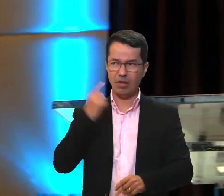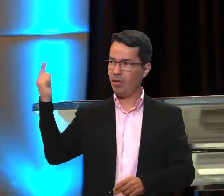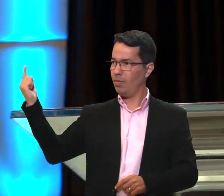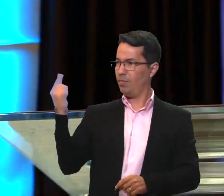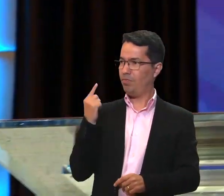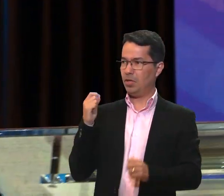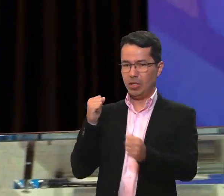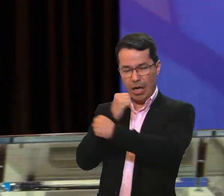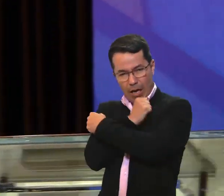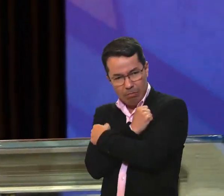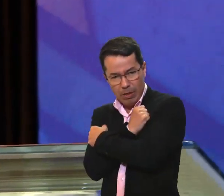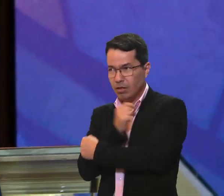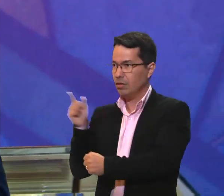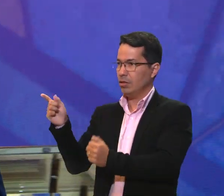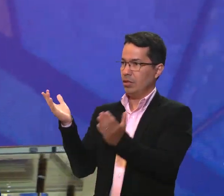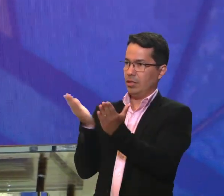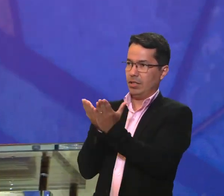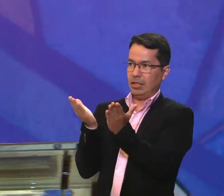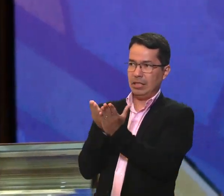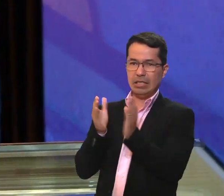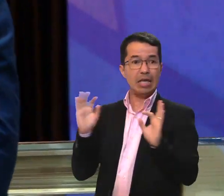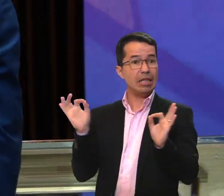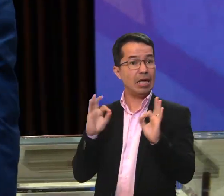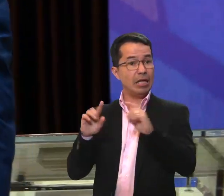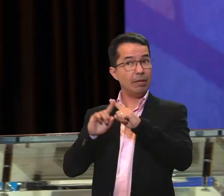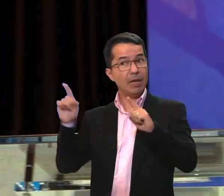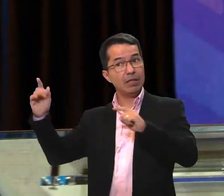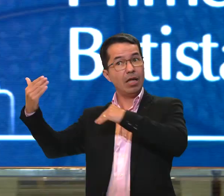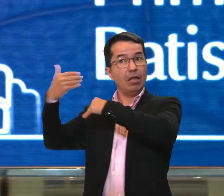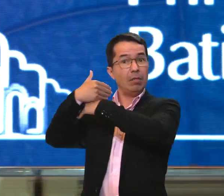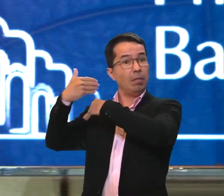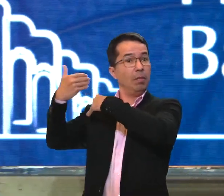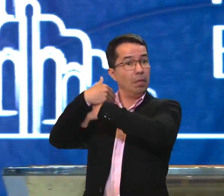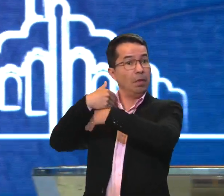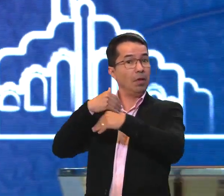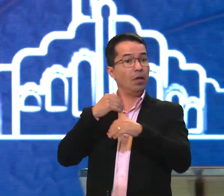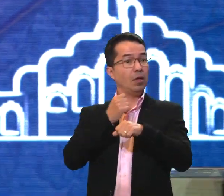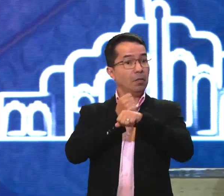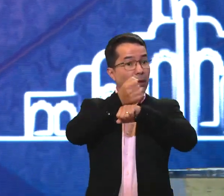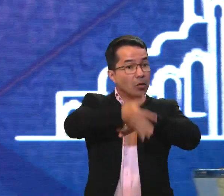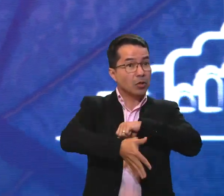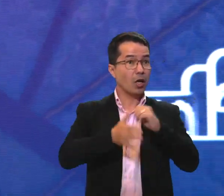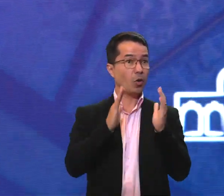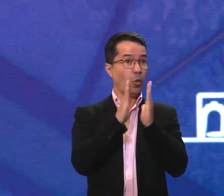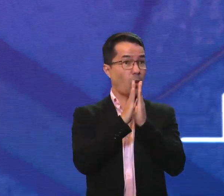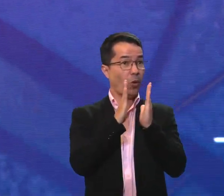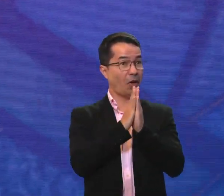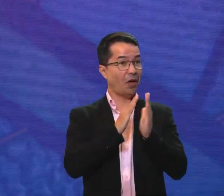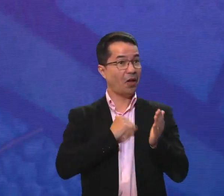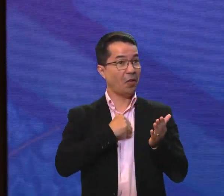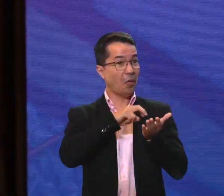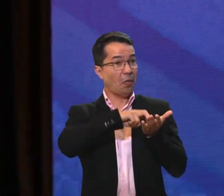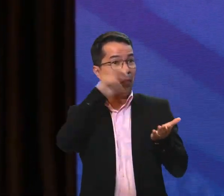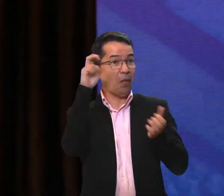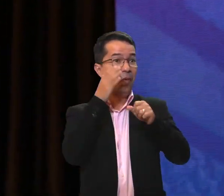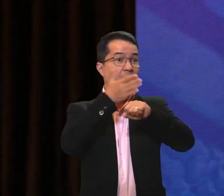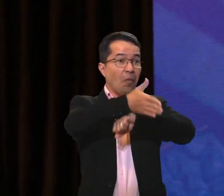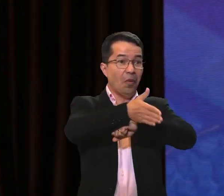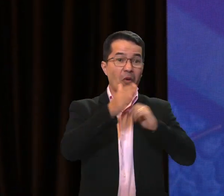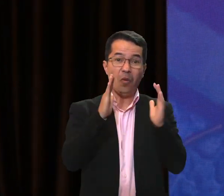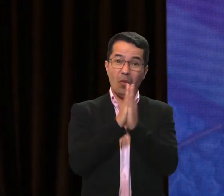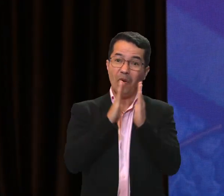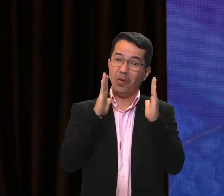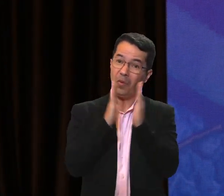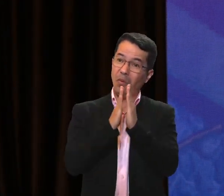cara. Você nem é... Mas eu estava com um problema na minha vida, falaram que você orava de manhã, eu comecei a entrar naquele